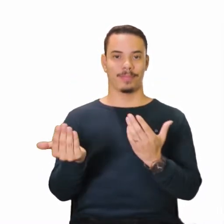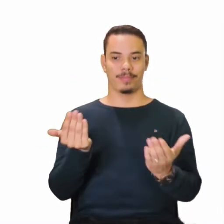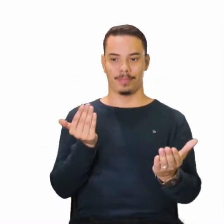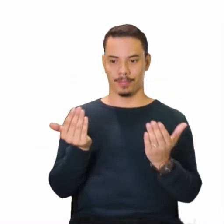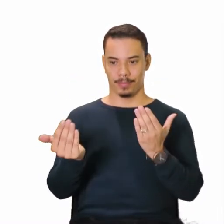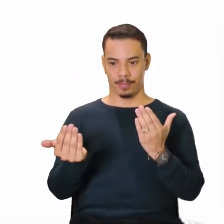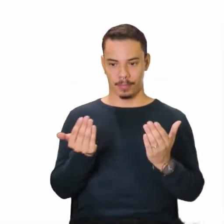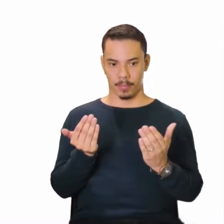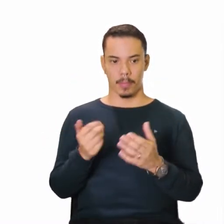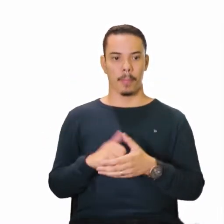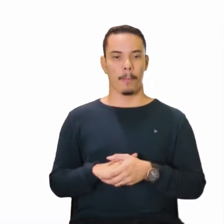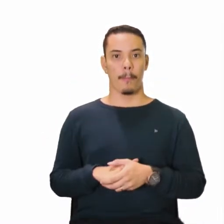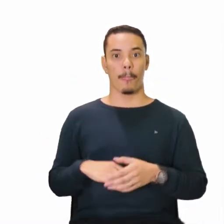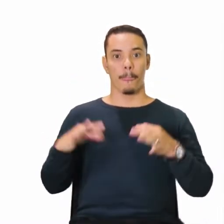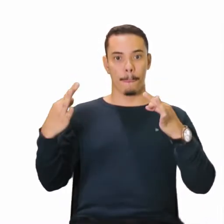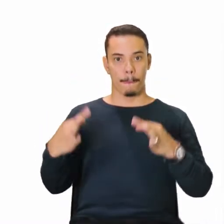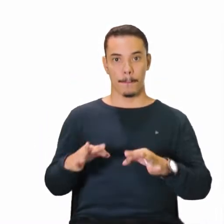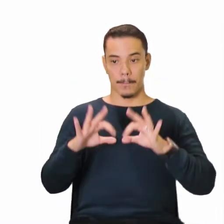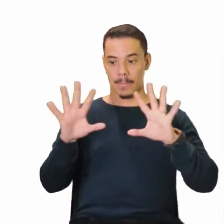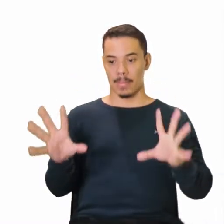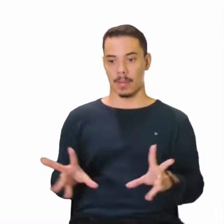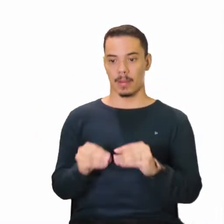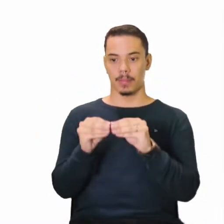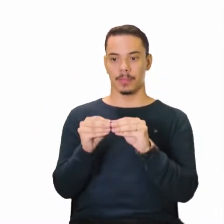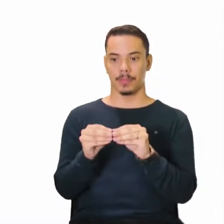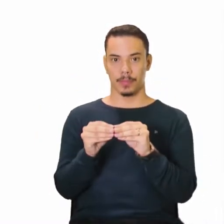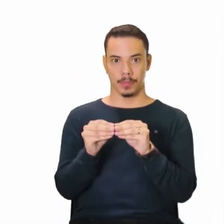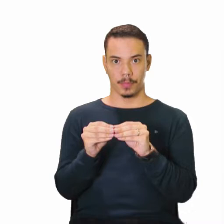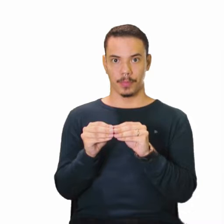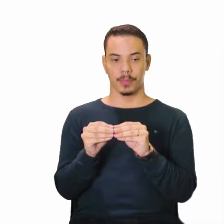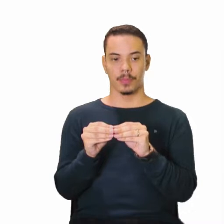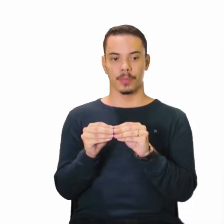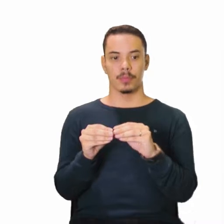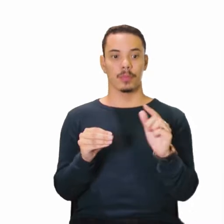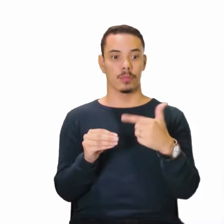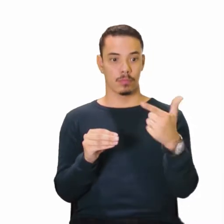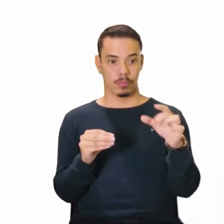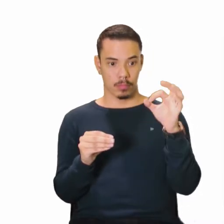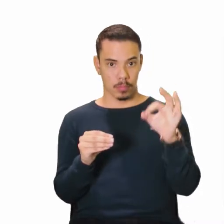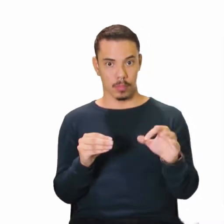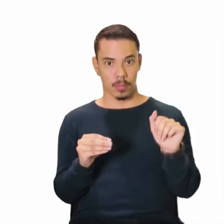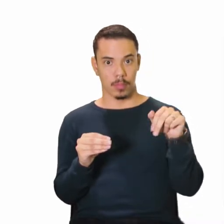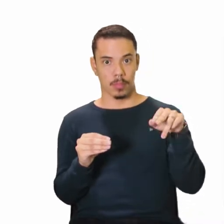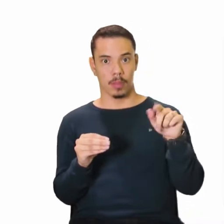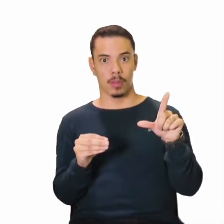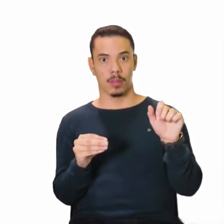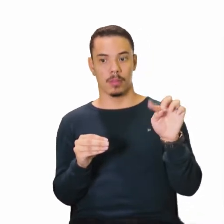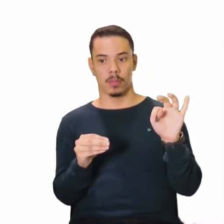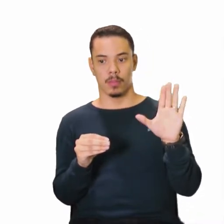comparação. O absoluto sintético e o absoluto analítico.